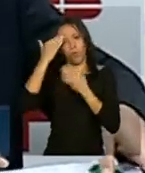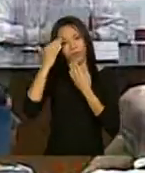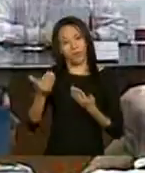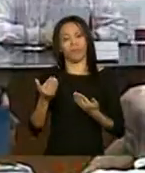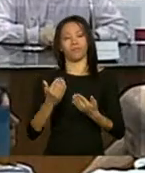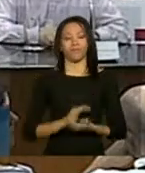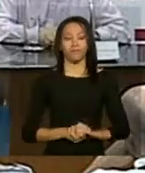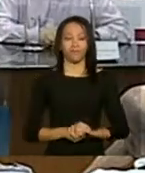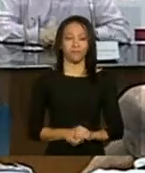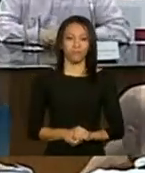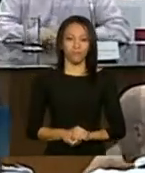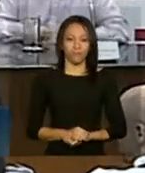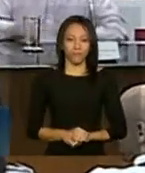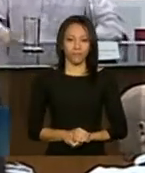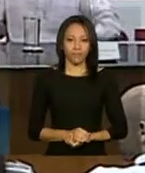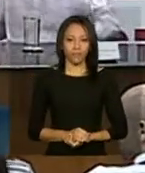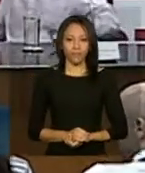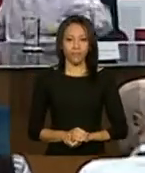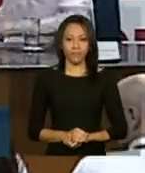obrigado.